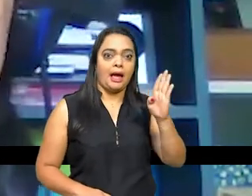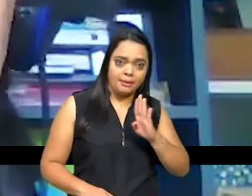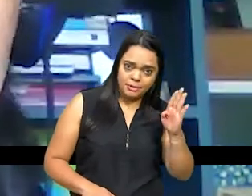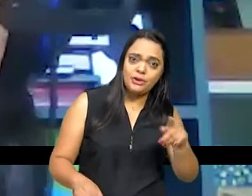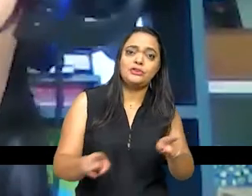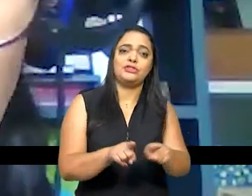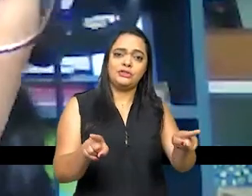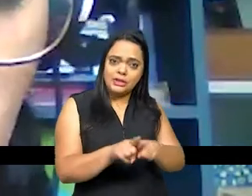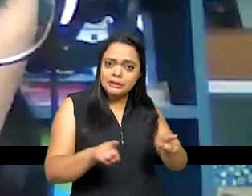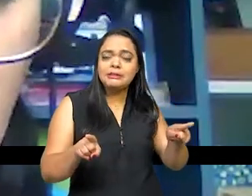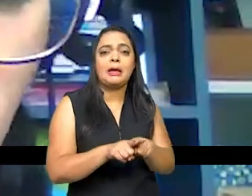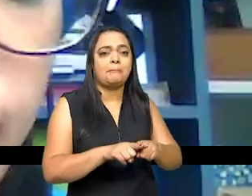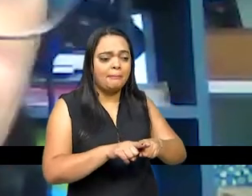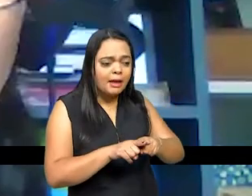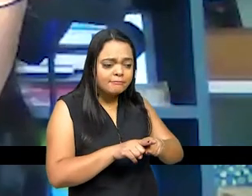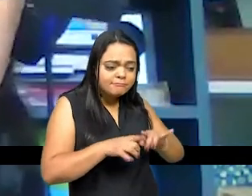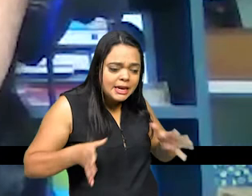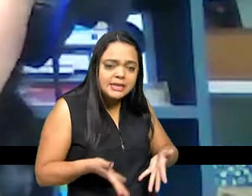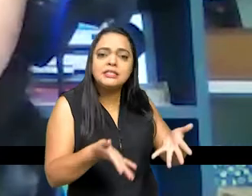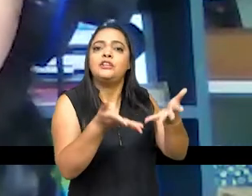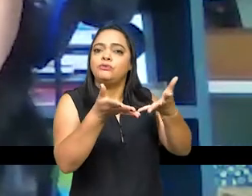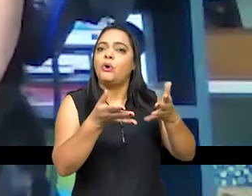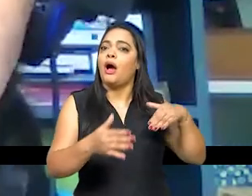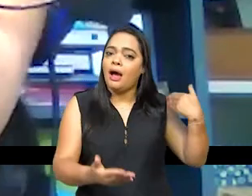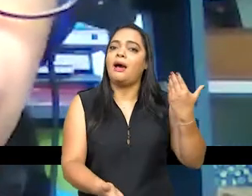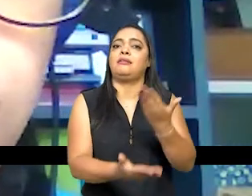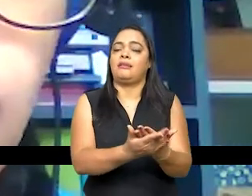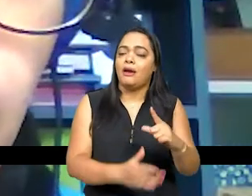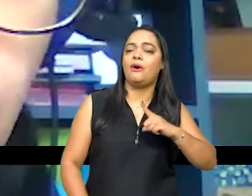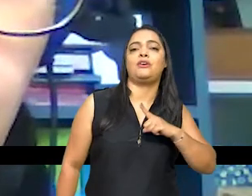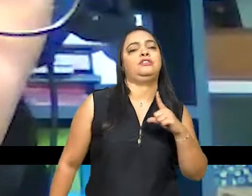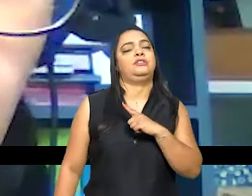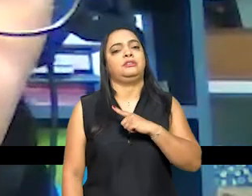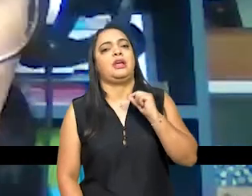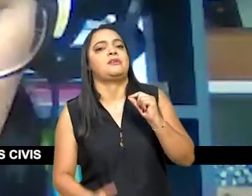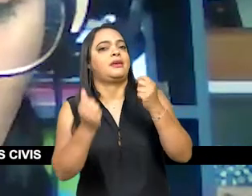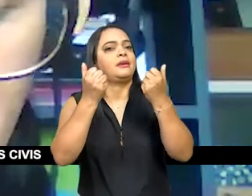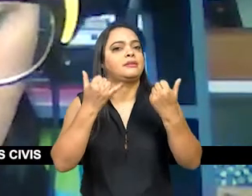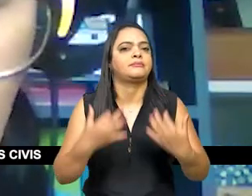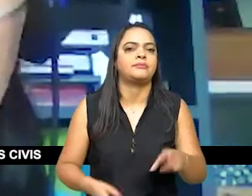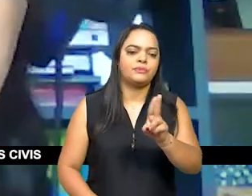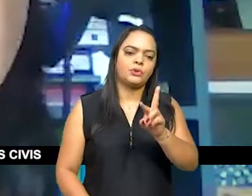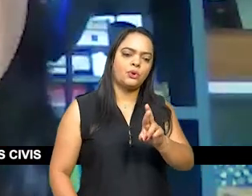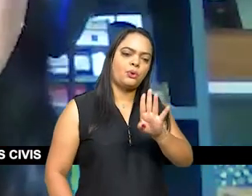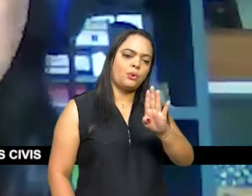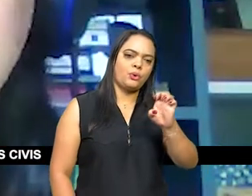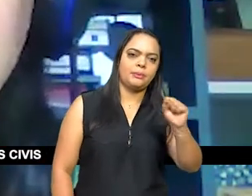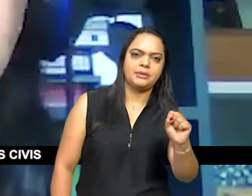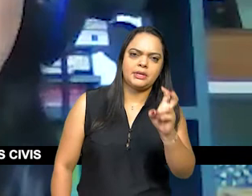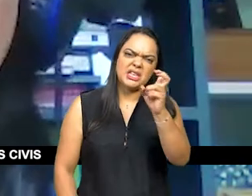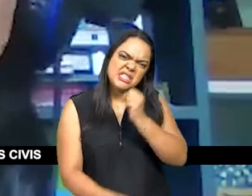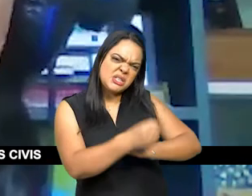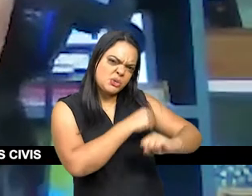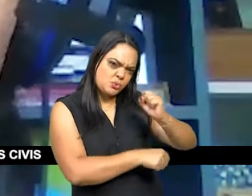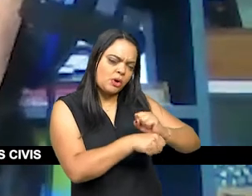ela está implicadíssima ainda hoje, né? A gente tem relatos A URGS fez um curso uns 5 anos atrás de